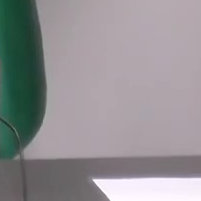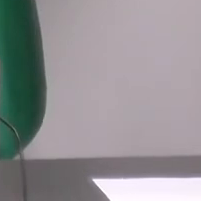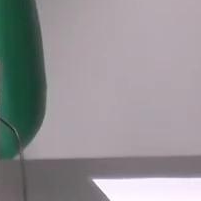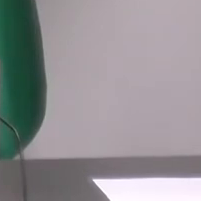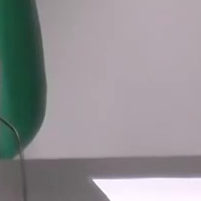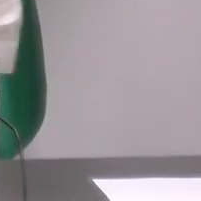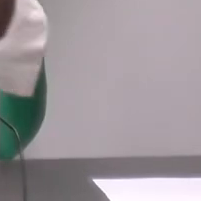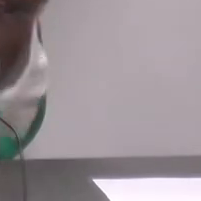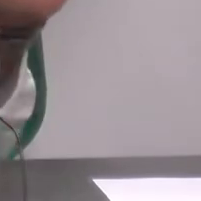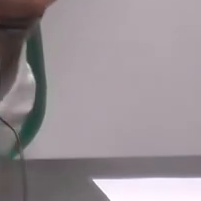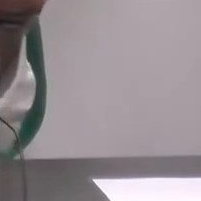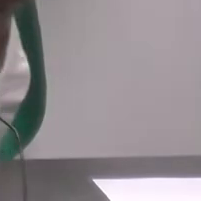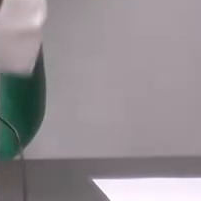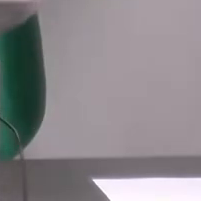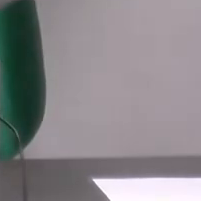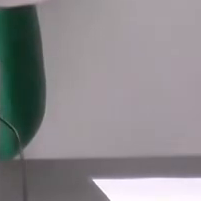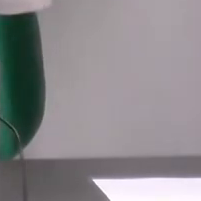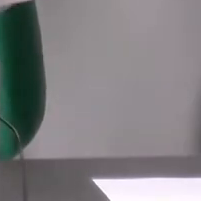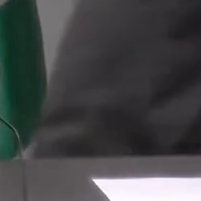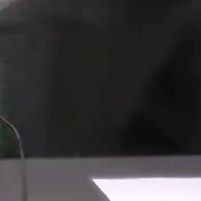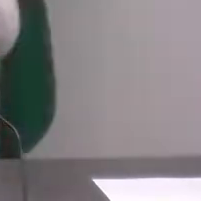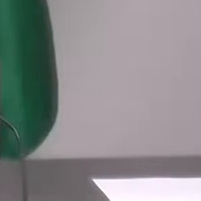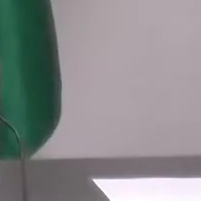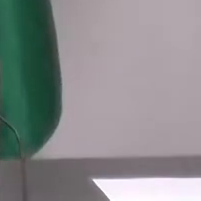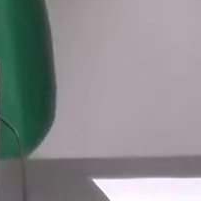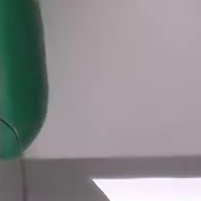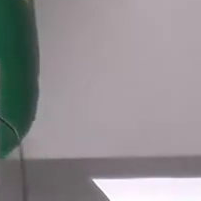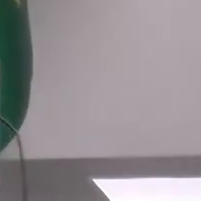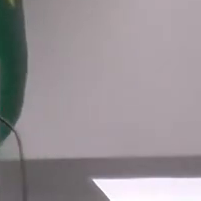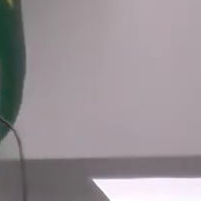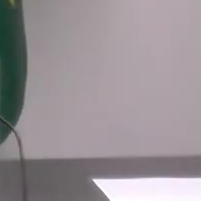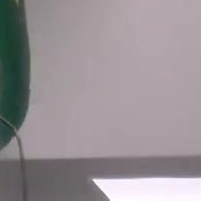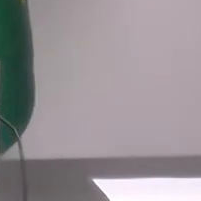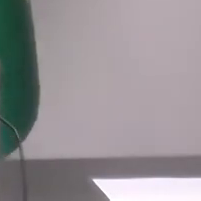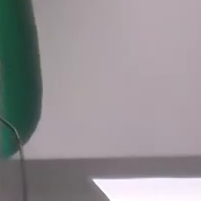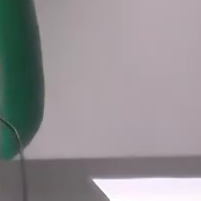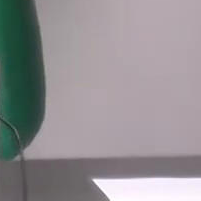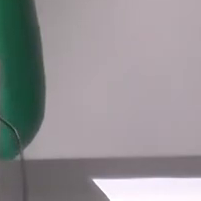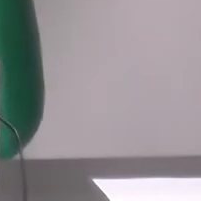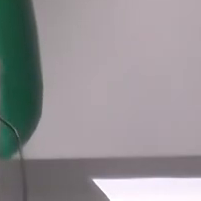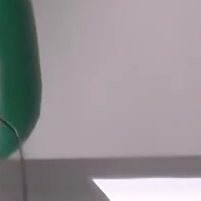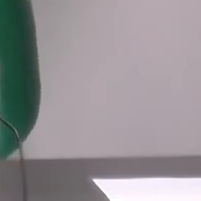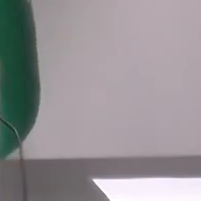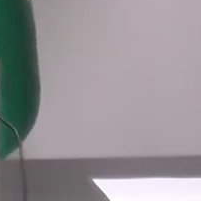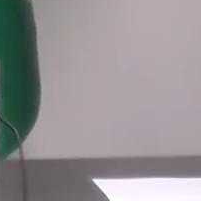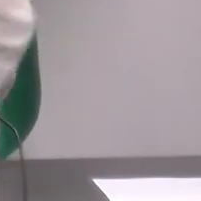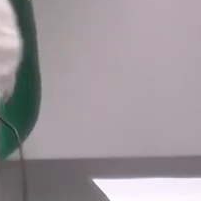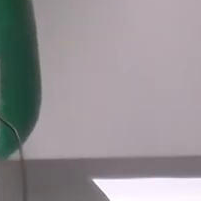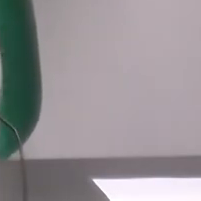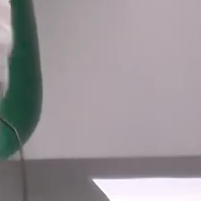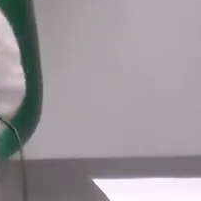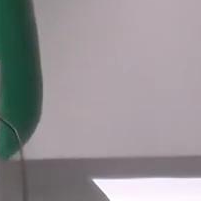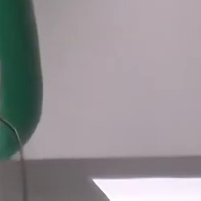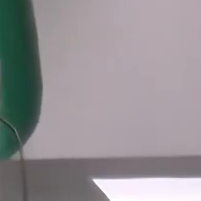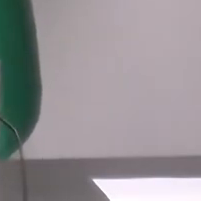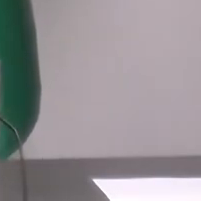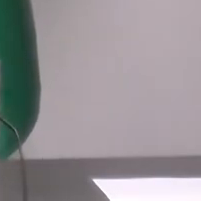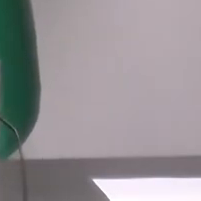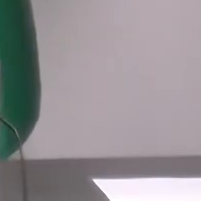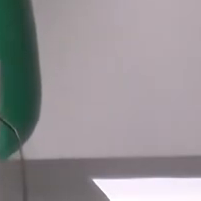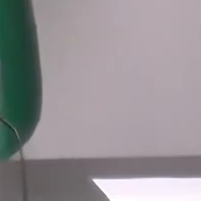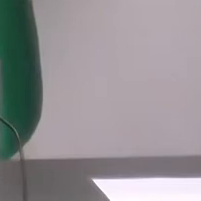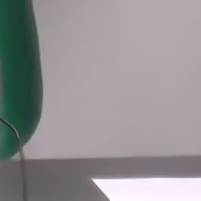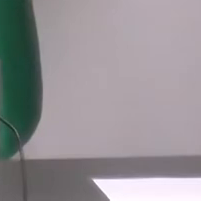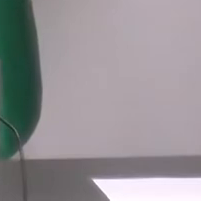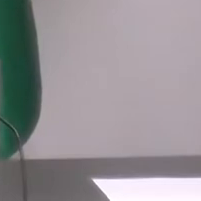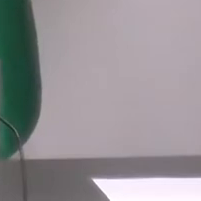ser chamadas mais cedo mas tantos da mesa quantos presentes todos vão poder no devido momento a intervir com este onara propor